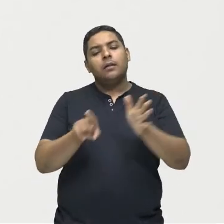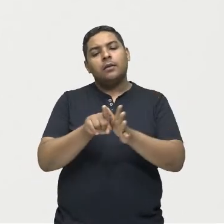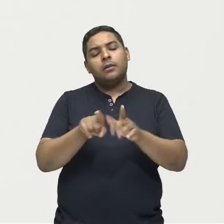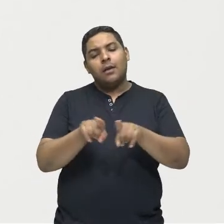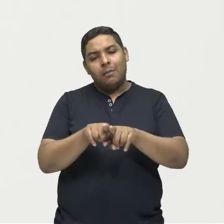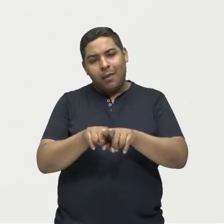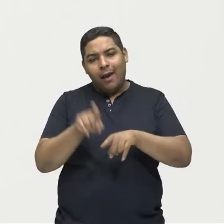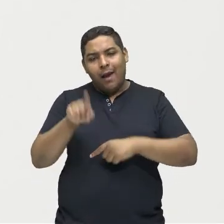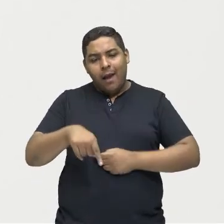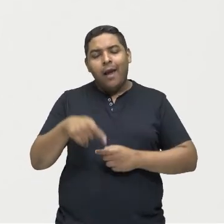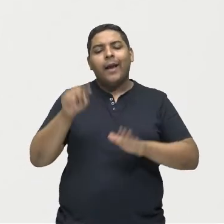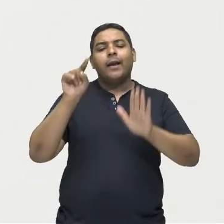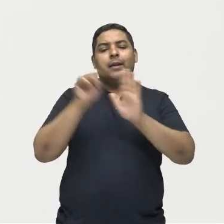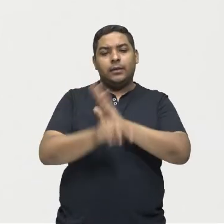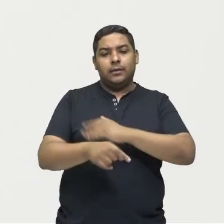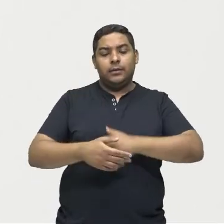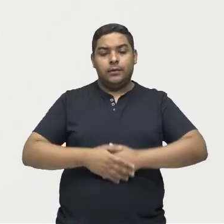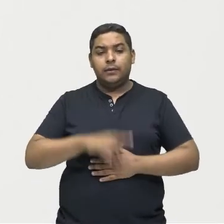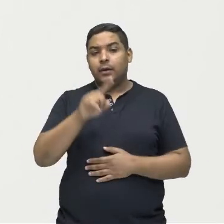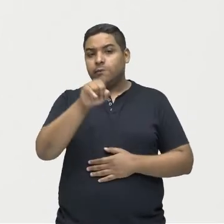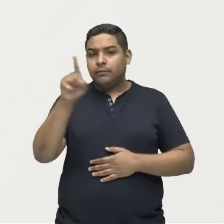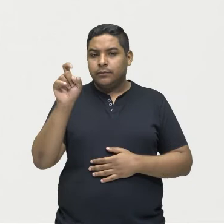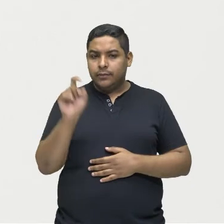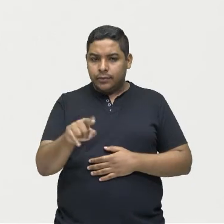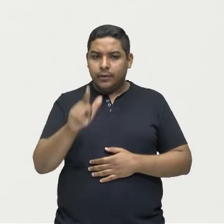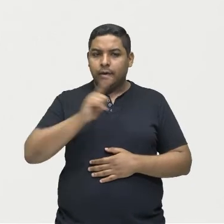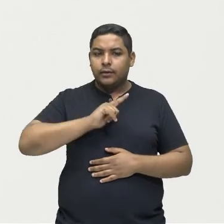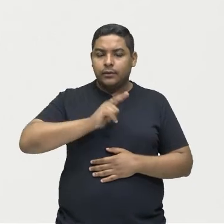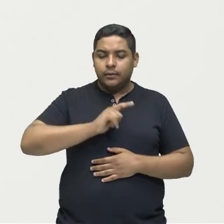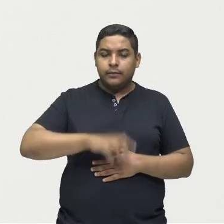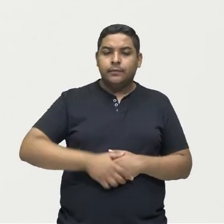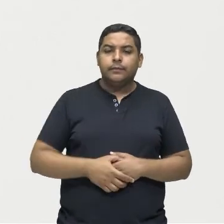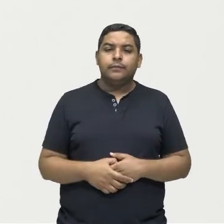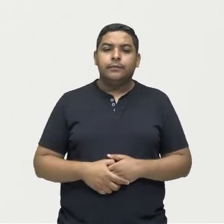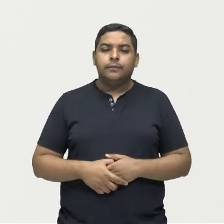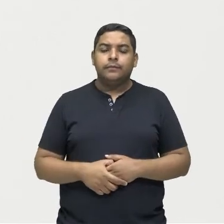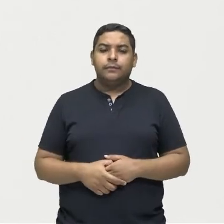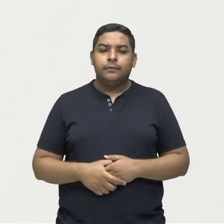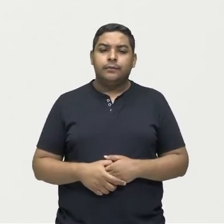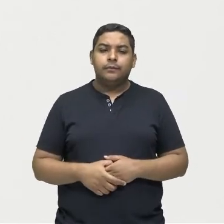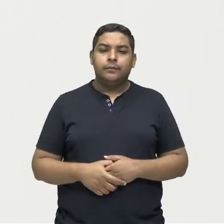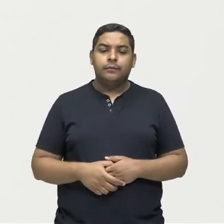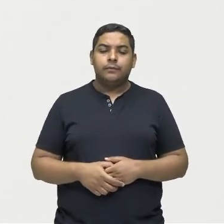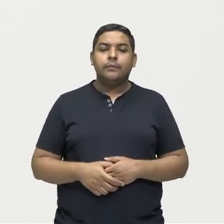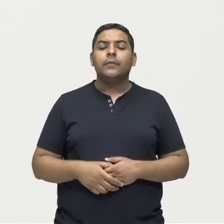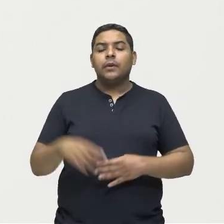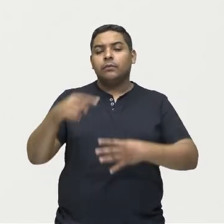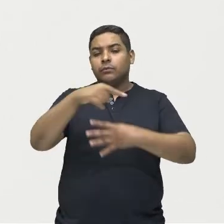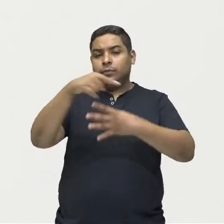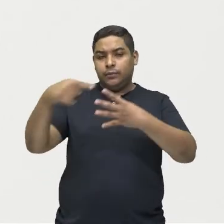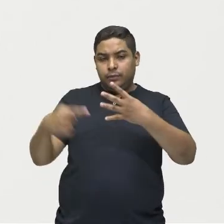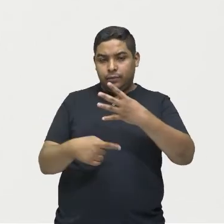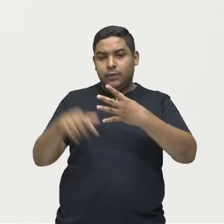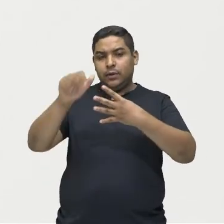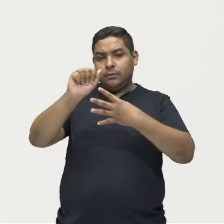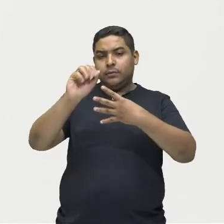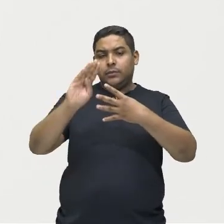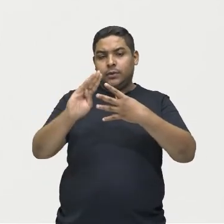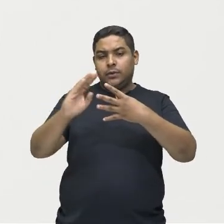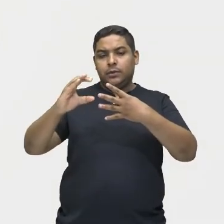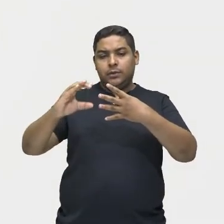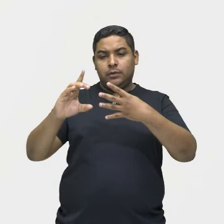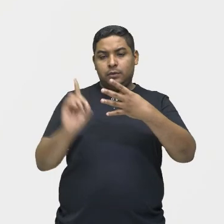iniciando com will e depois o sujeito. Vou mostrar para vocês agora as alternativas, olha só.